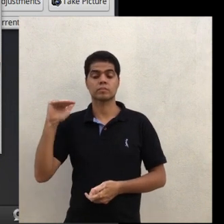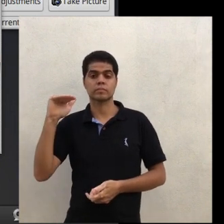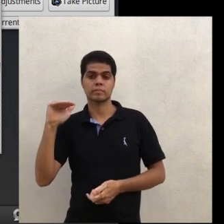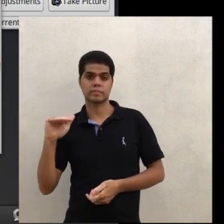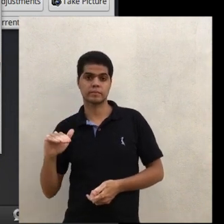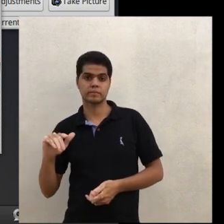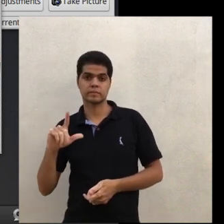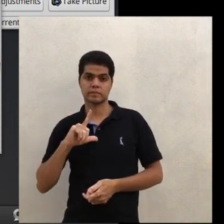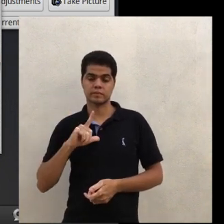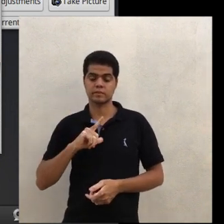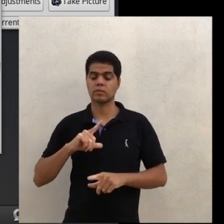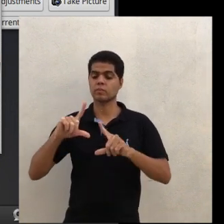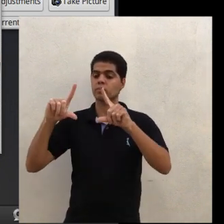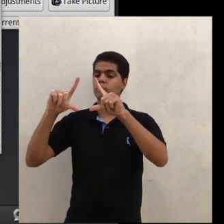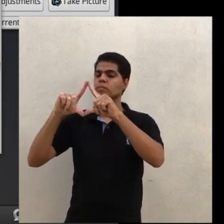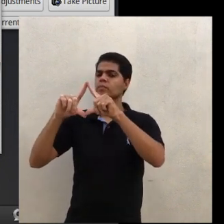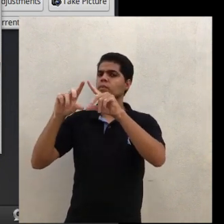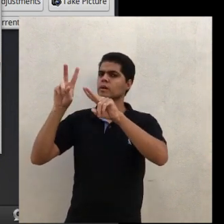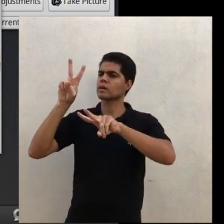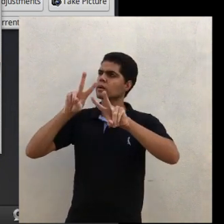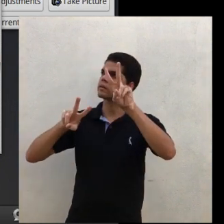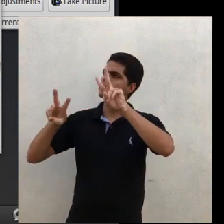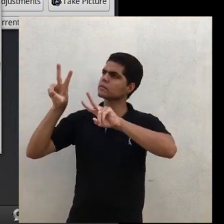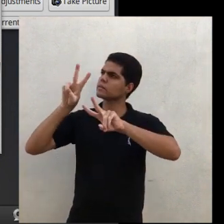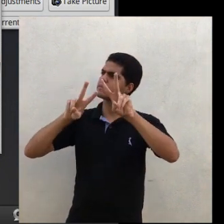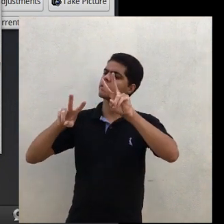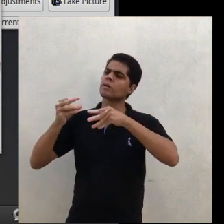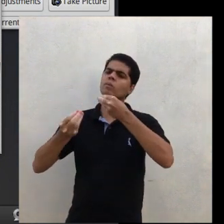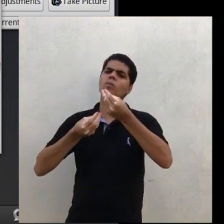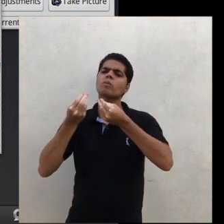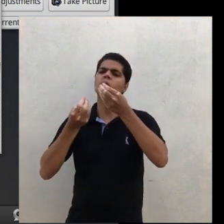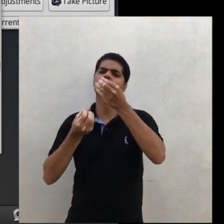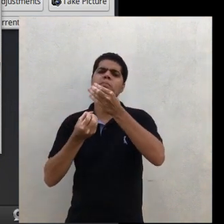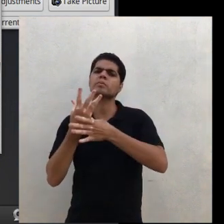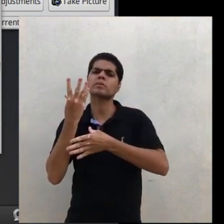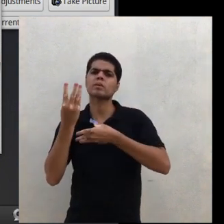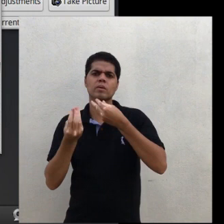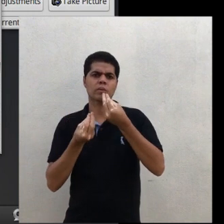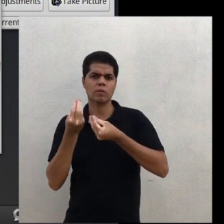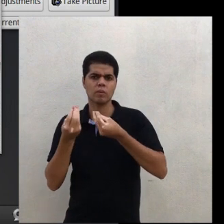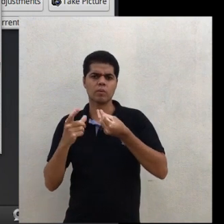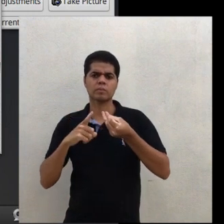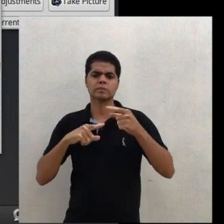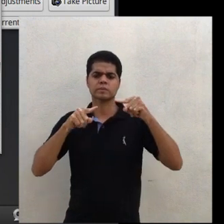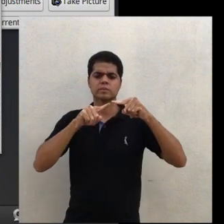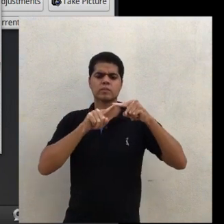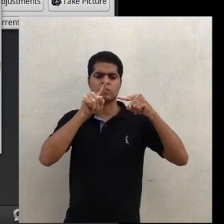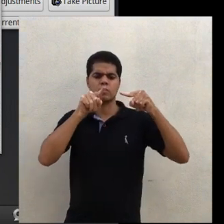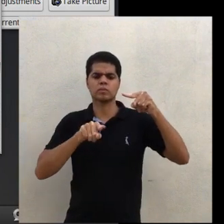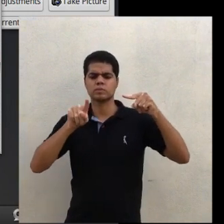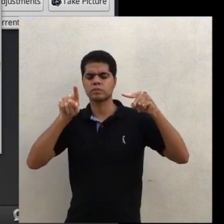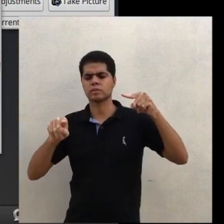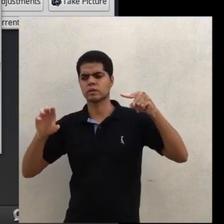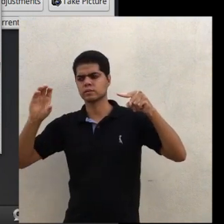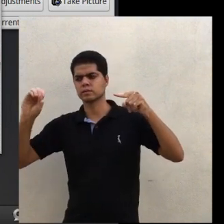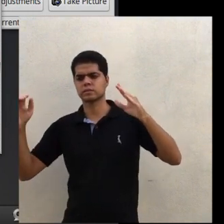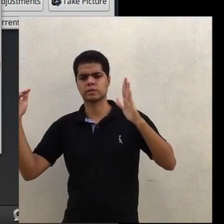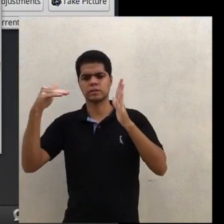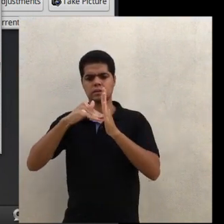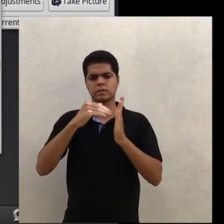triângulo? Pego a coordenada 0 até 1, então 0 do x e 1 do y, aqui, onde está essa bolinha